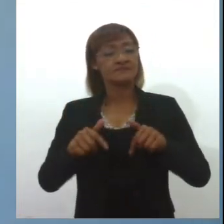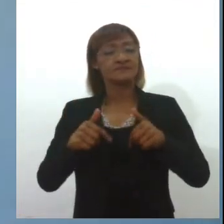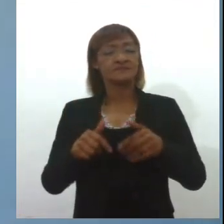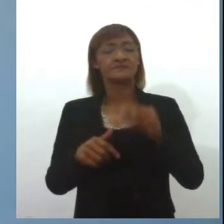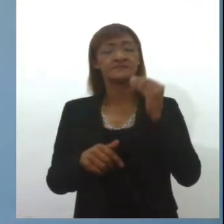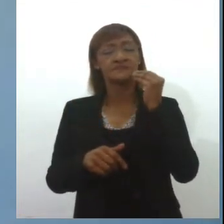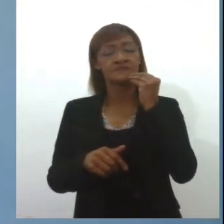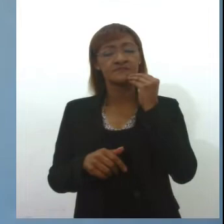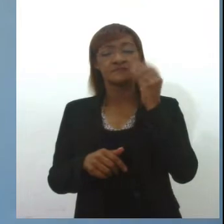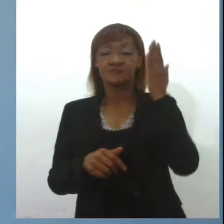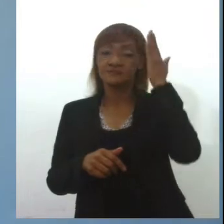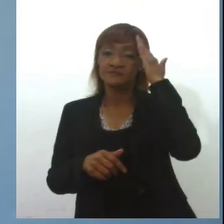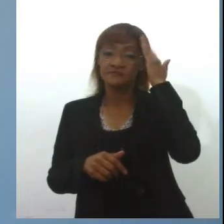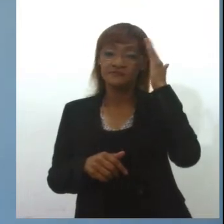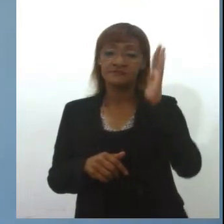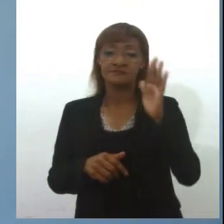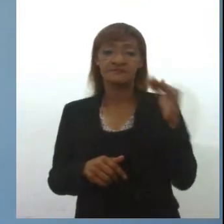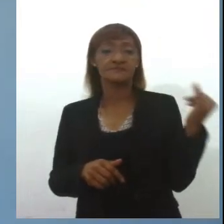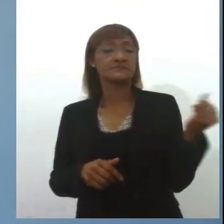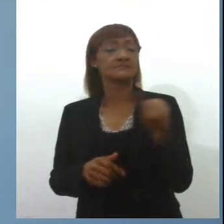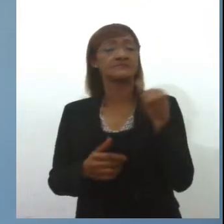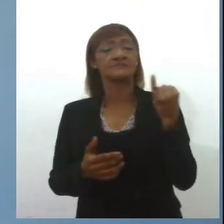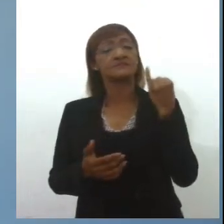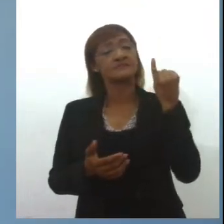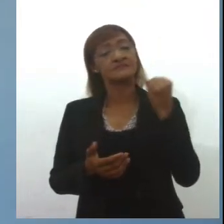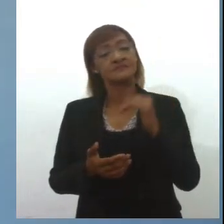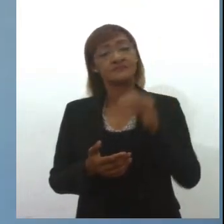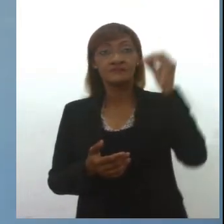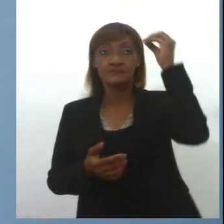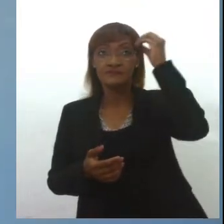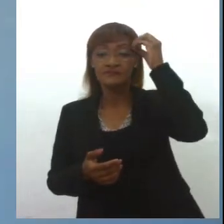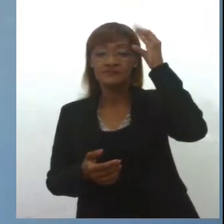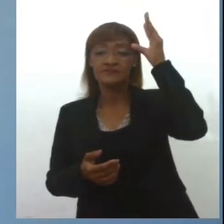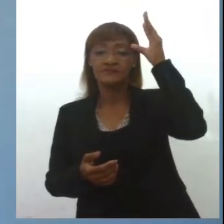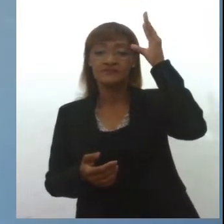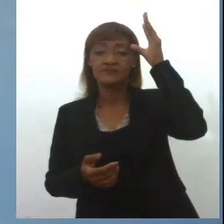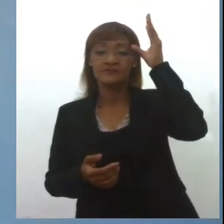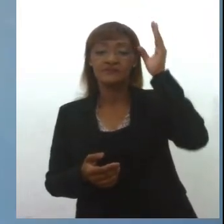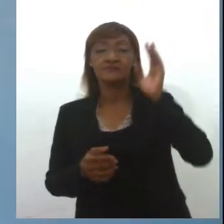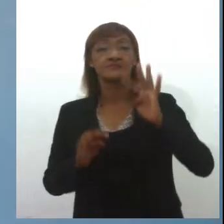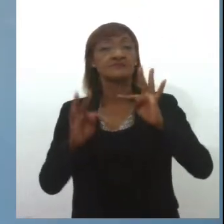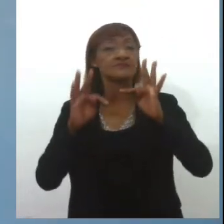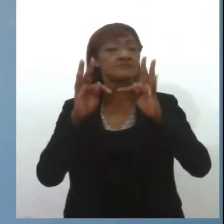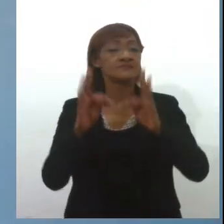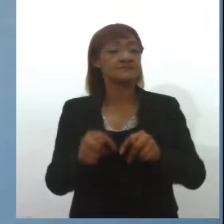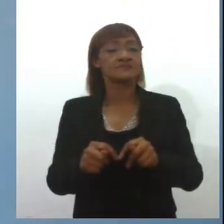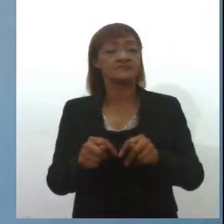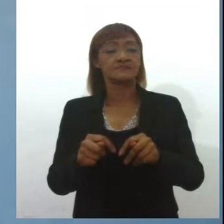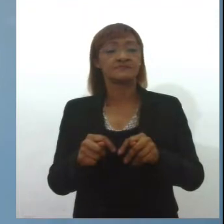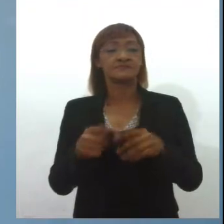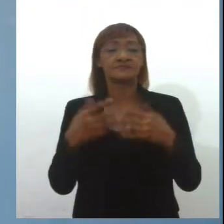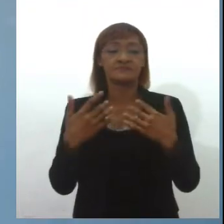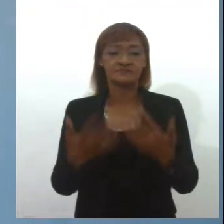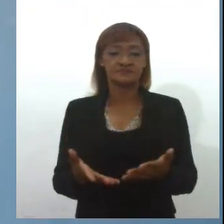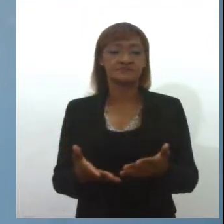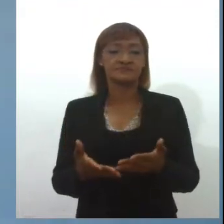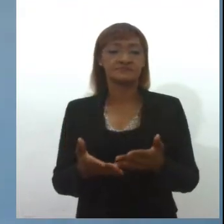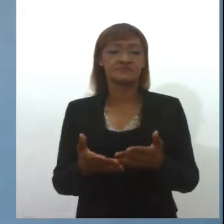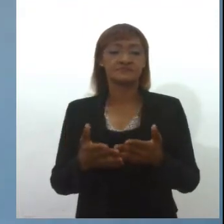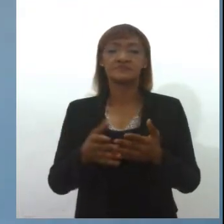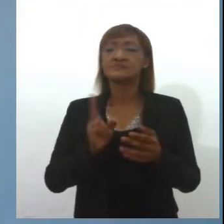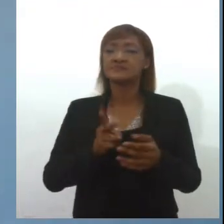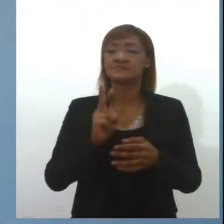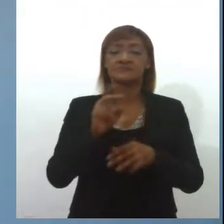esses mecanismos, que isso é fundamental. Isso é um conhecimento que tem que ser básico para toda a sociedade. Então eu saúdo o programa por sempre estar trazendo isso